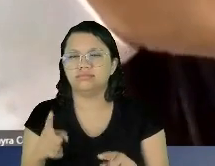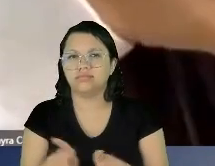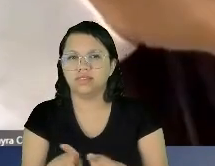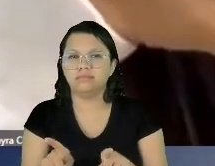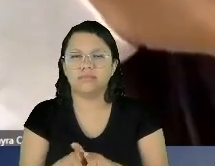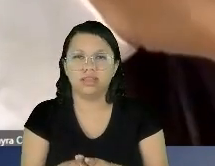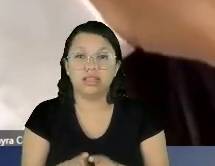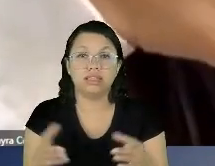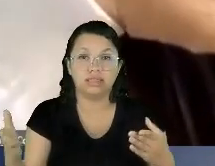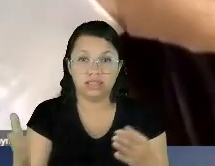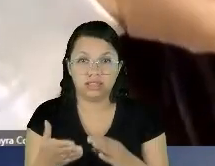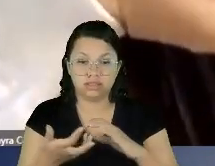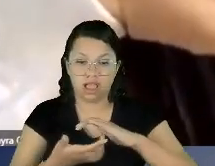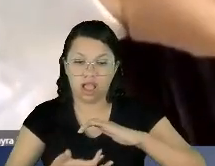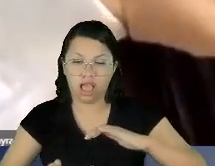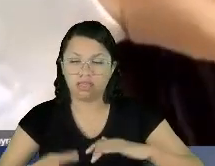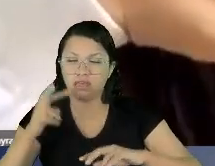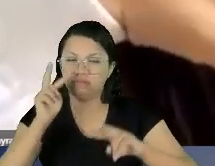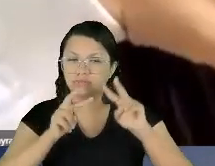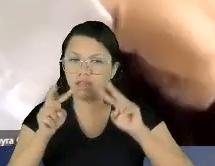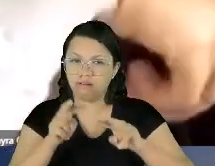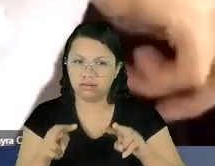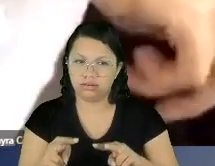nesses tweets que